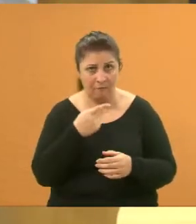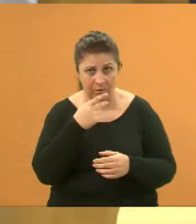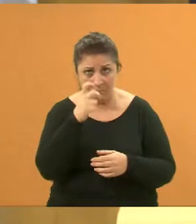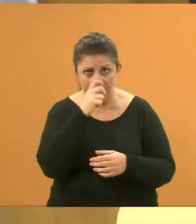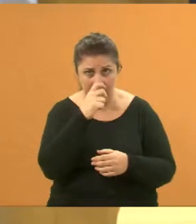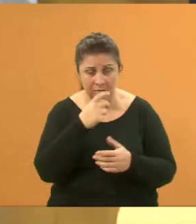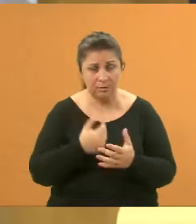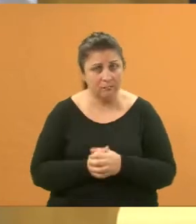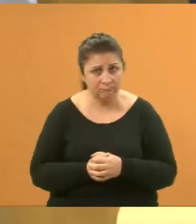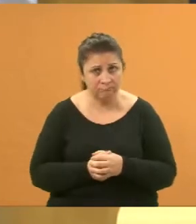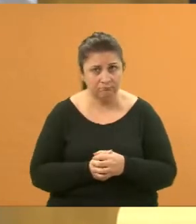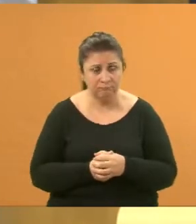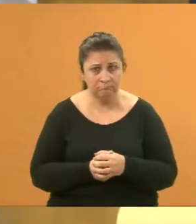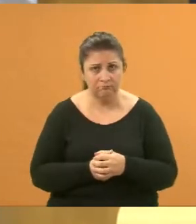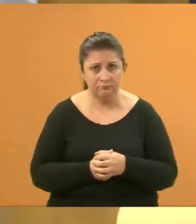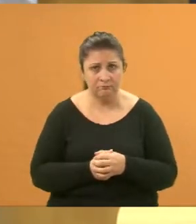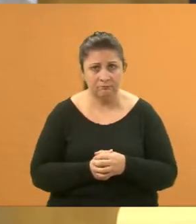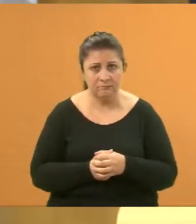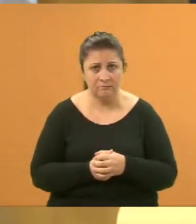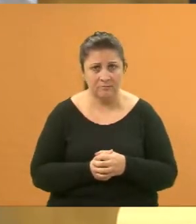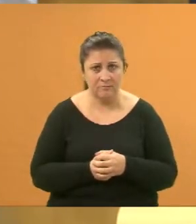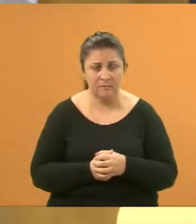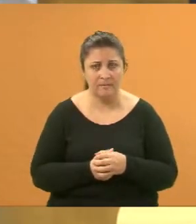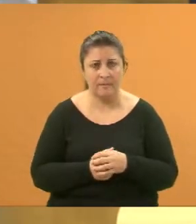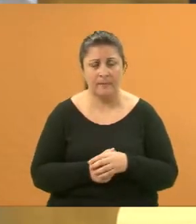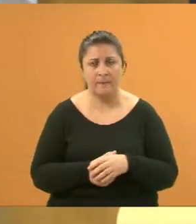mentira? Isso que eu estou falando aqui é em verdade?